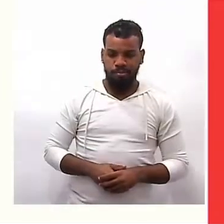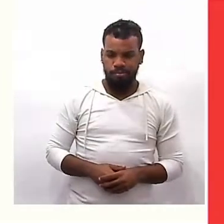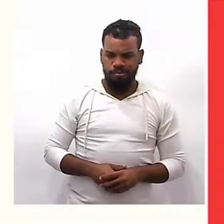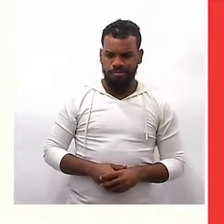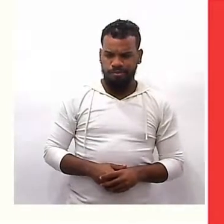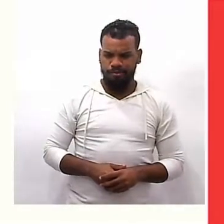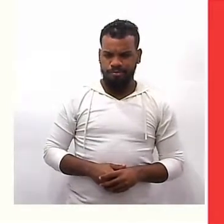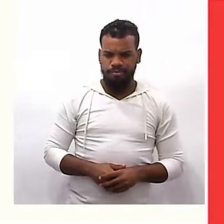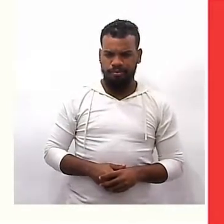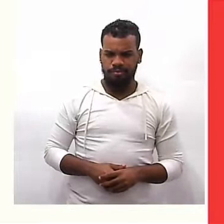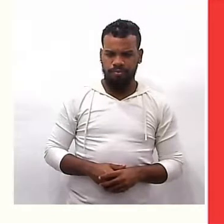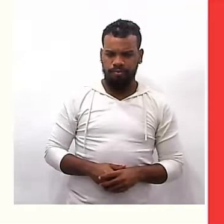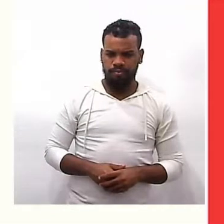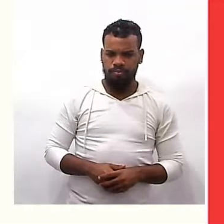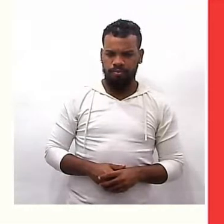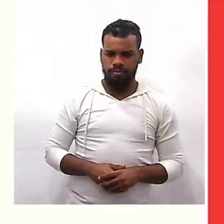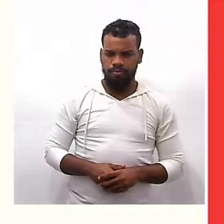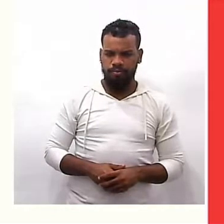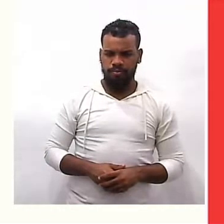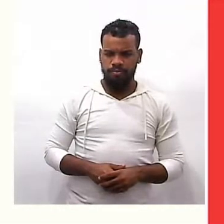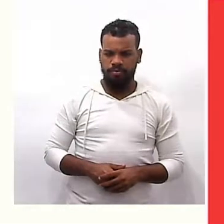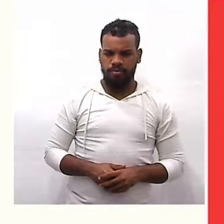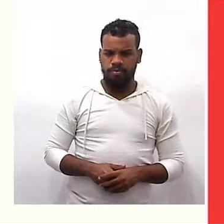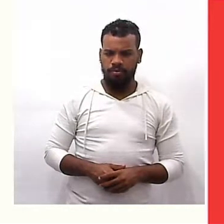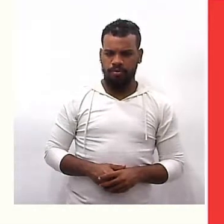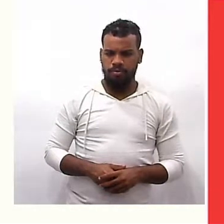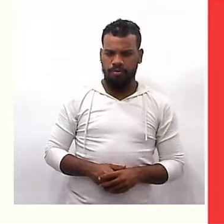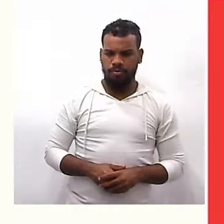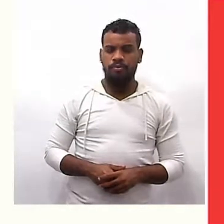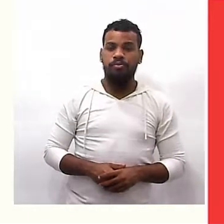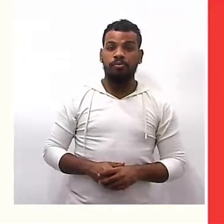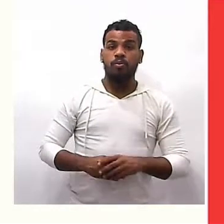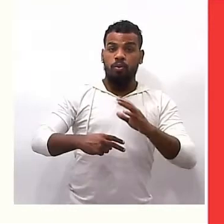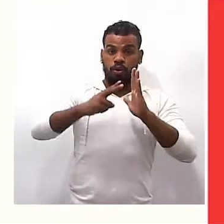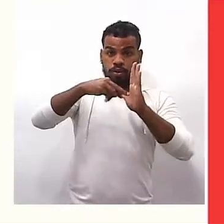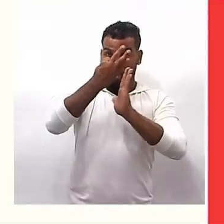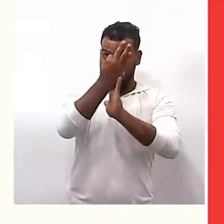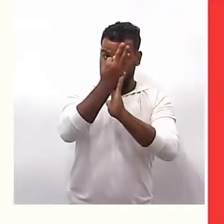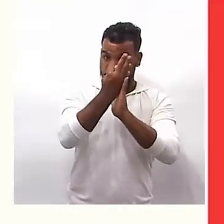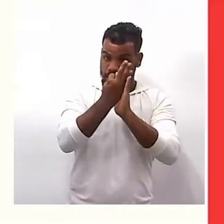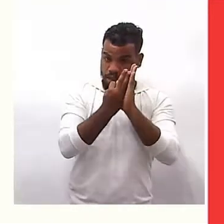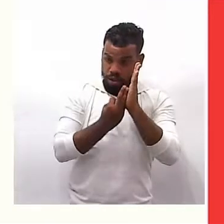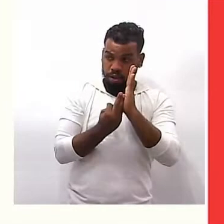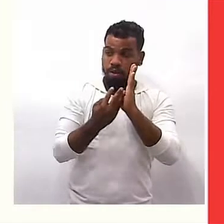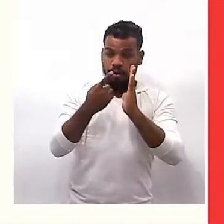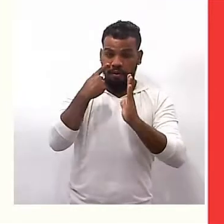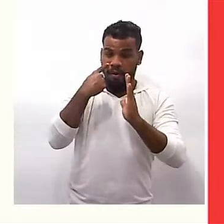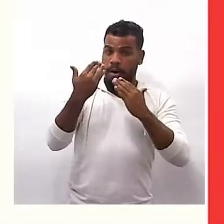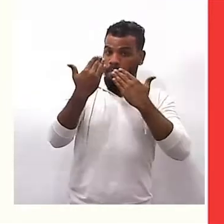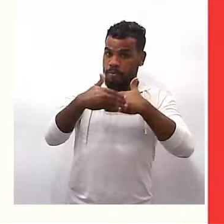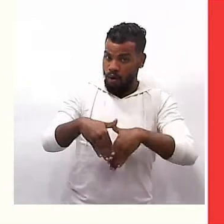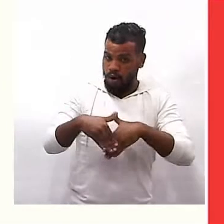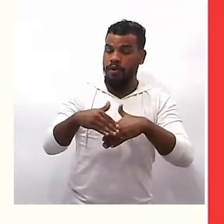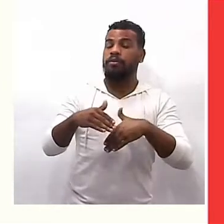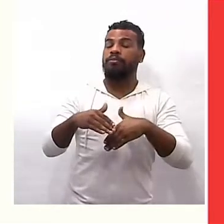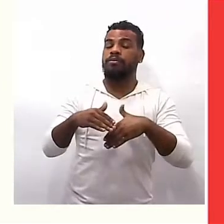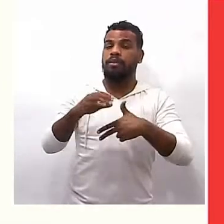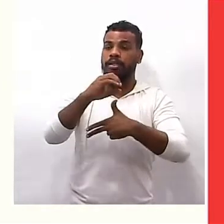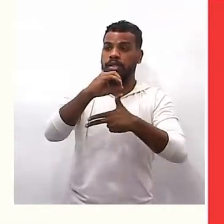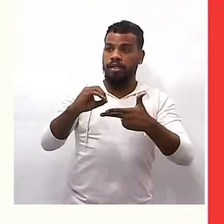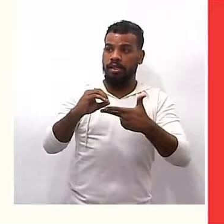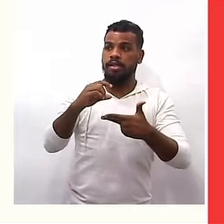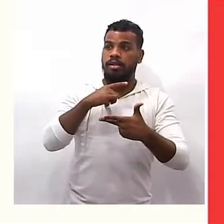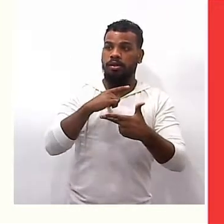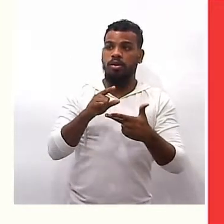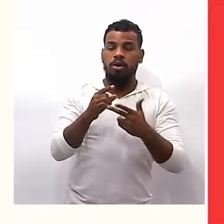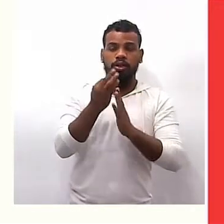viu? Primeira questão, vê. Se liguem nos textos, tá? Porque assim, vocês vão ver que a prova do Enem, ela deu que meio uma